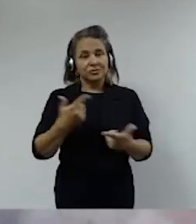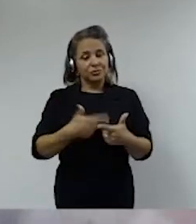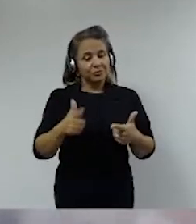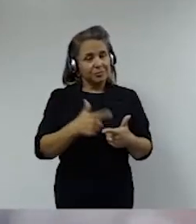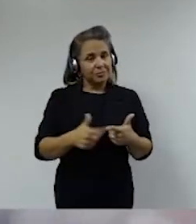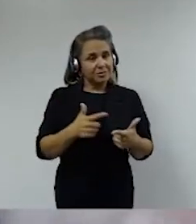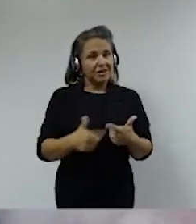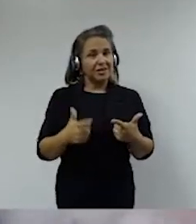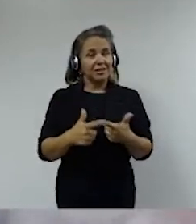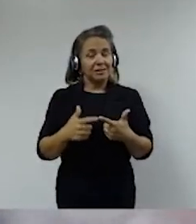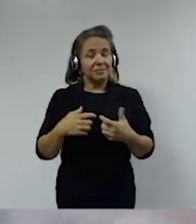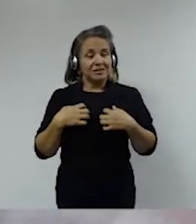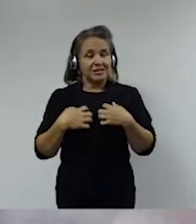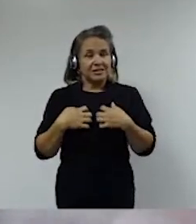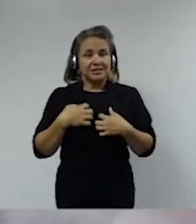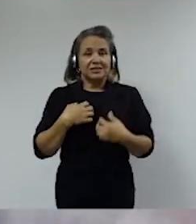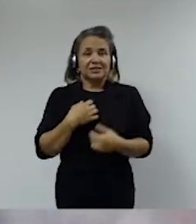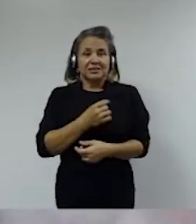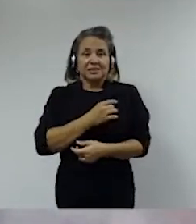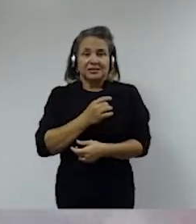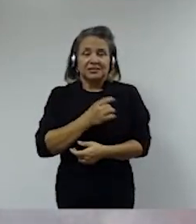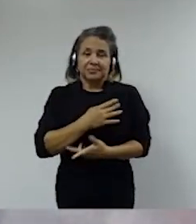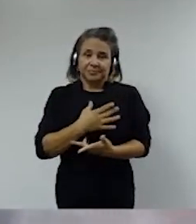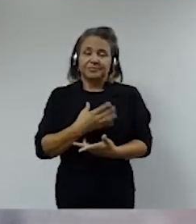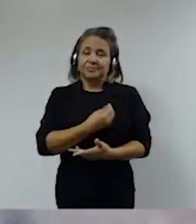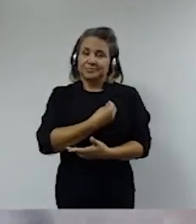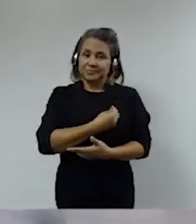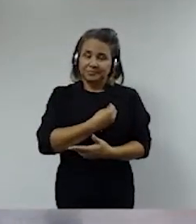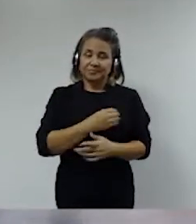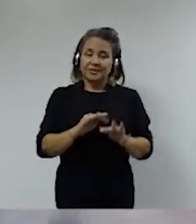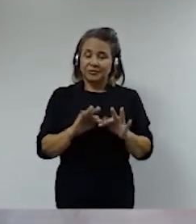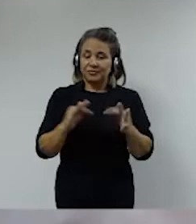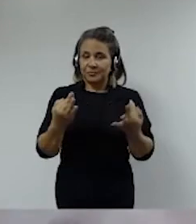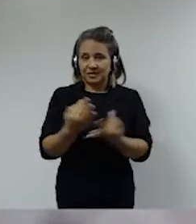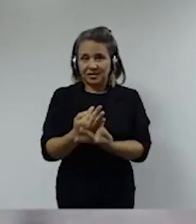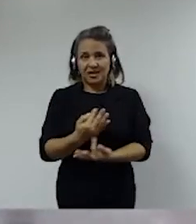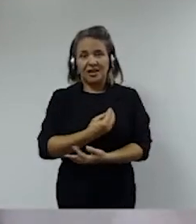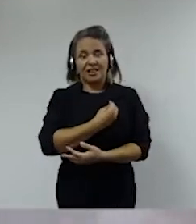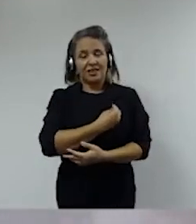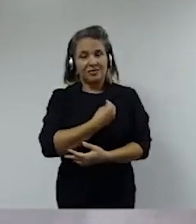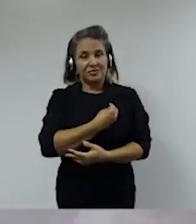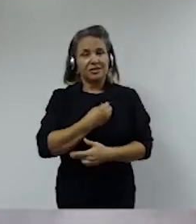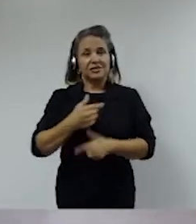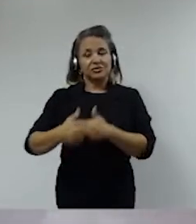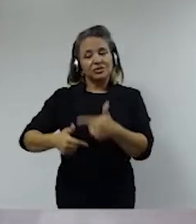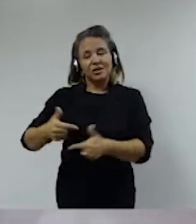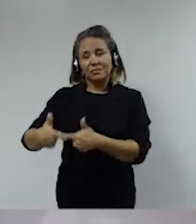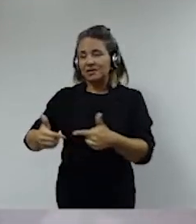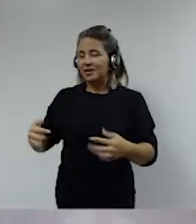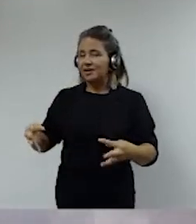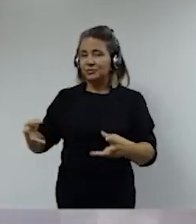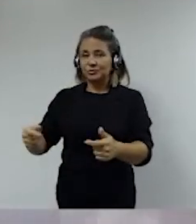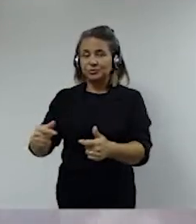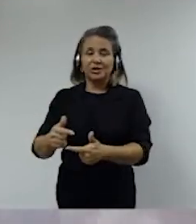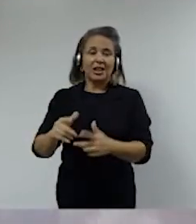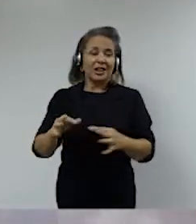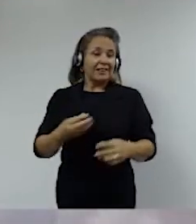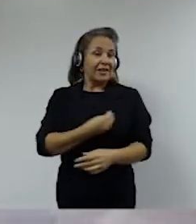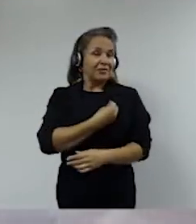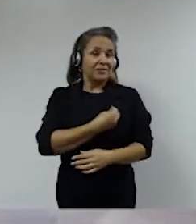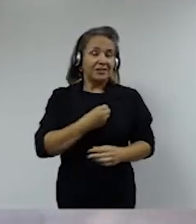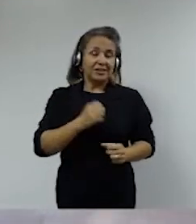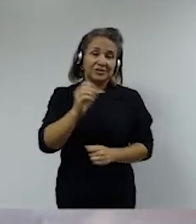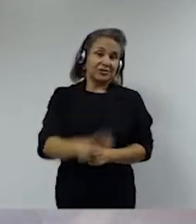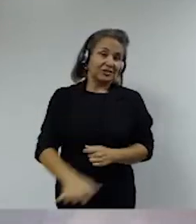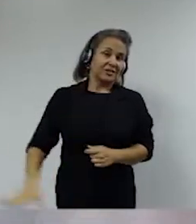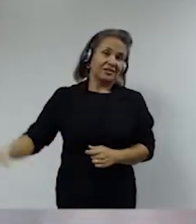problemas, as apreensões, né? Na vida familiar, na vida laboral, enfim, na vida em geral. Isso não